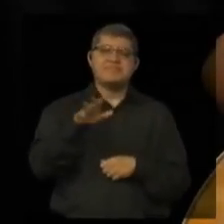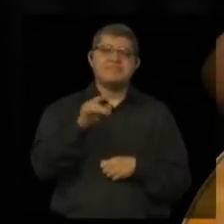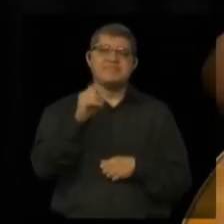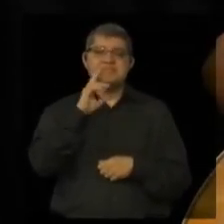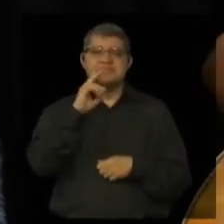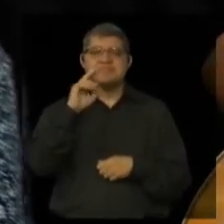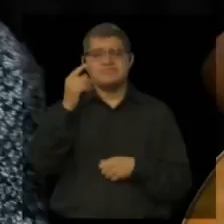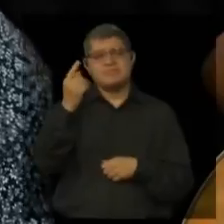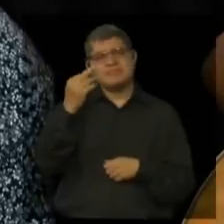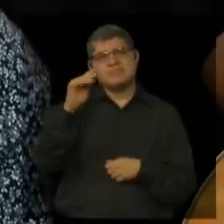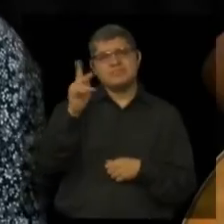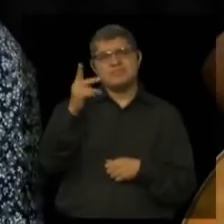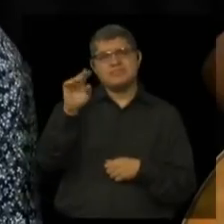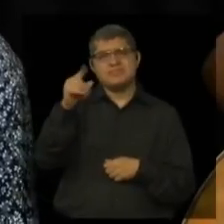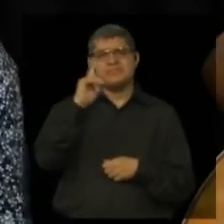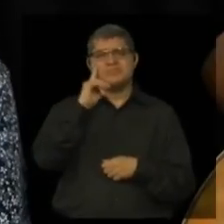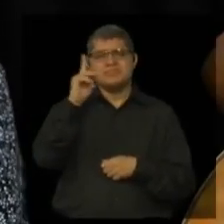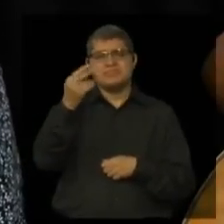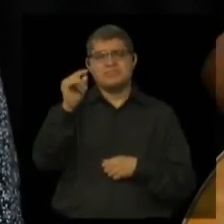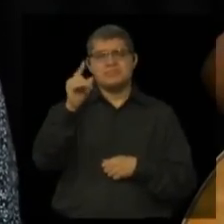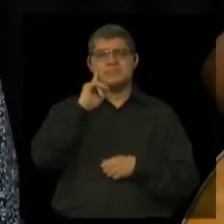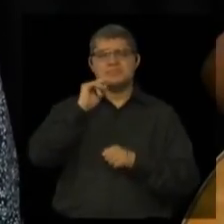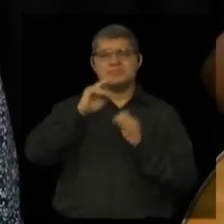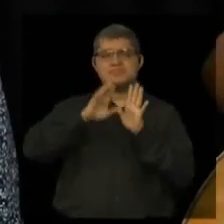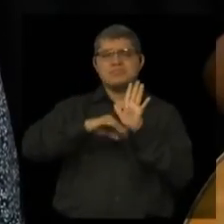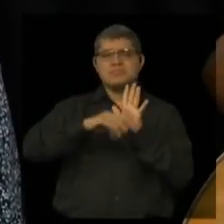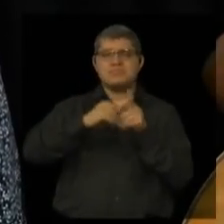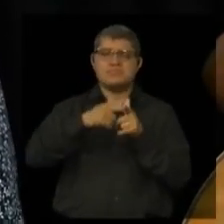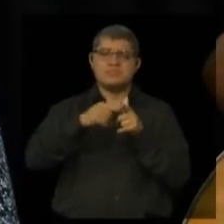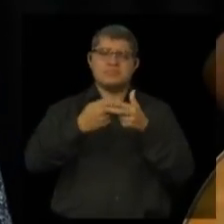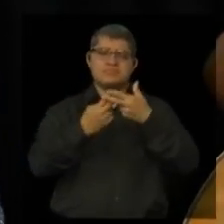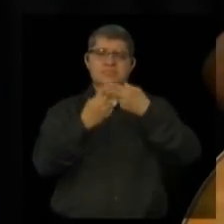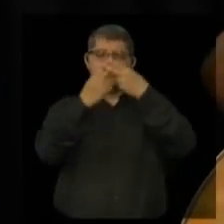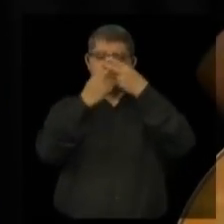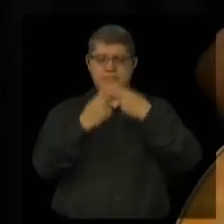TDAH, que é transtorno de déficit de atenção. Né?